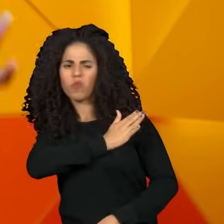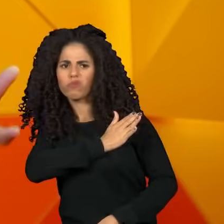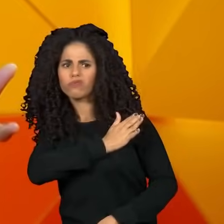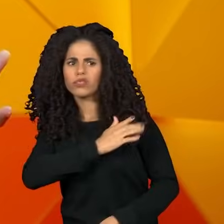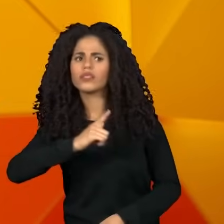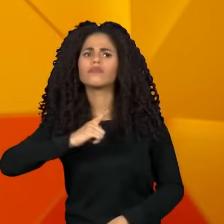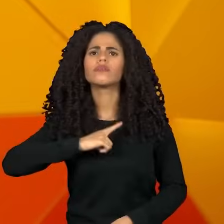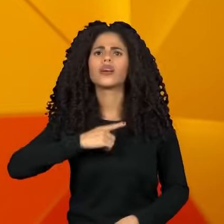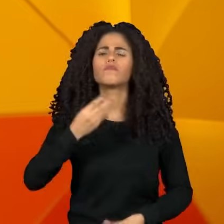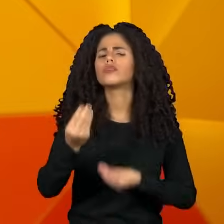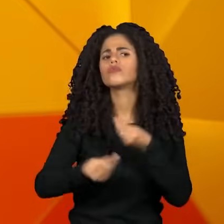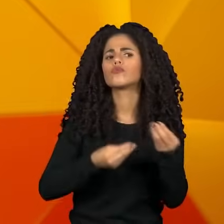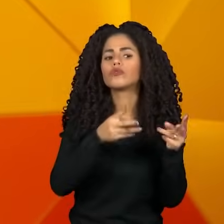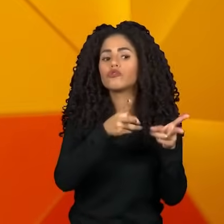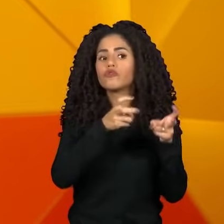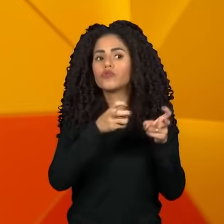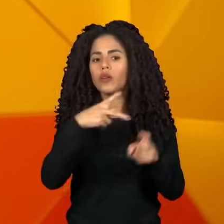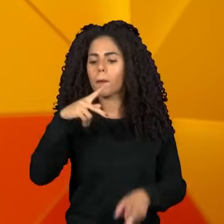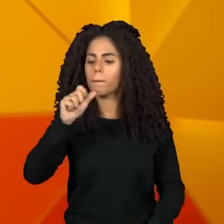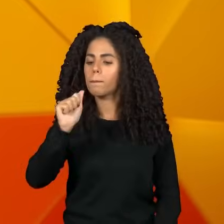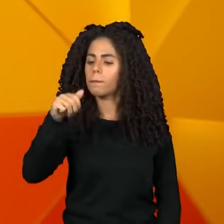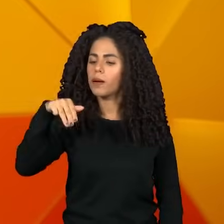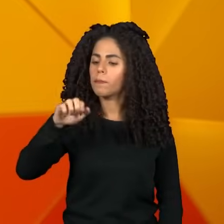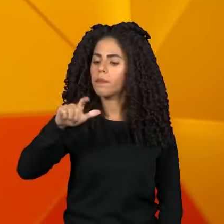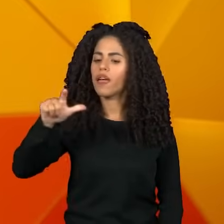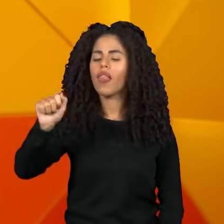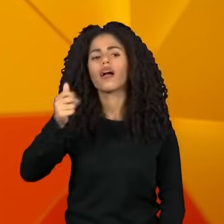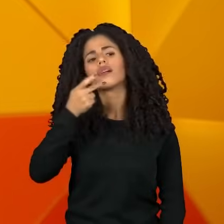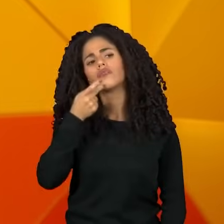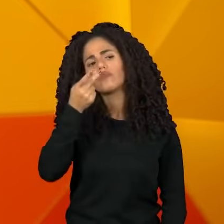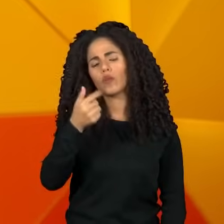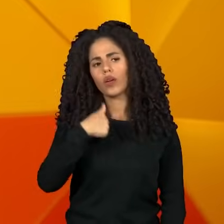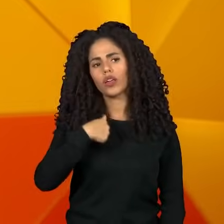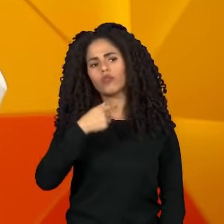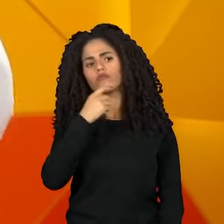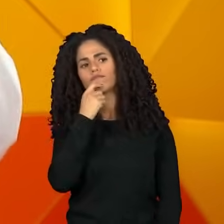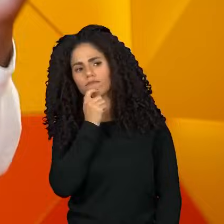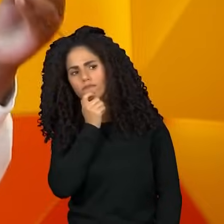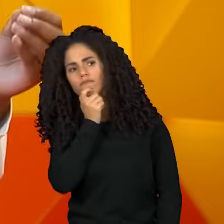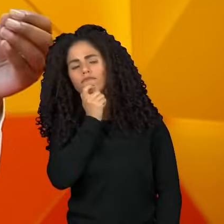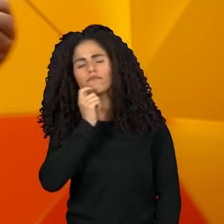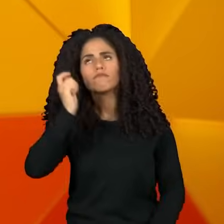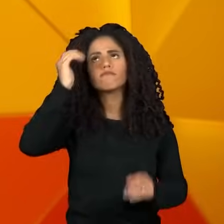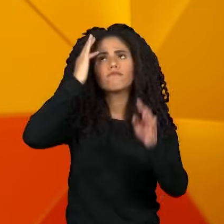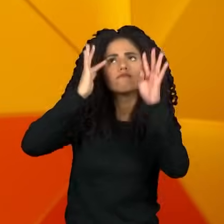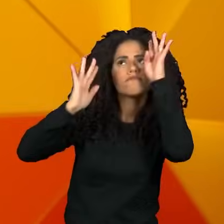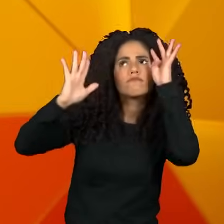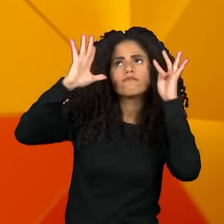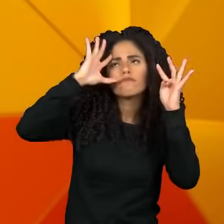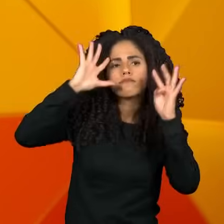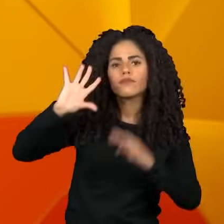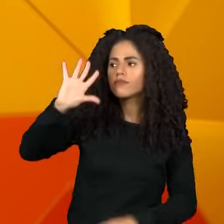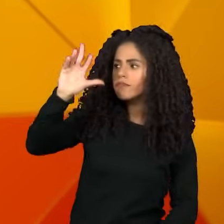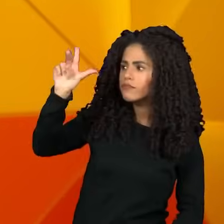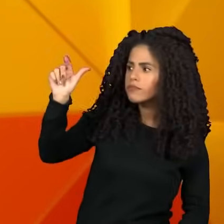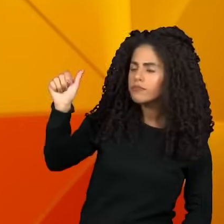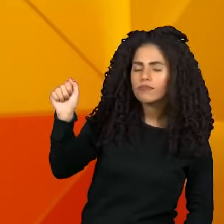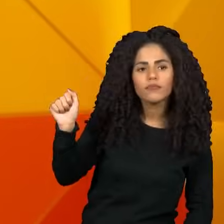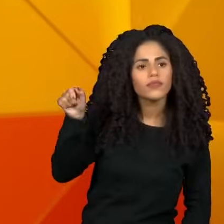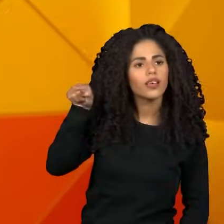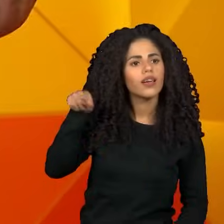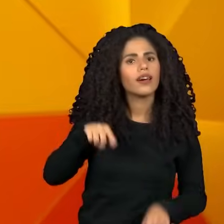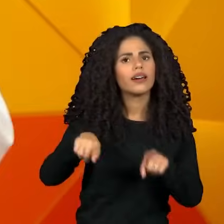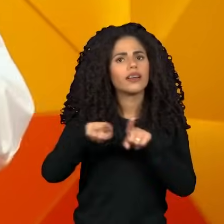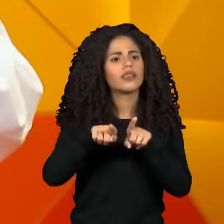mas ouvindo a Pamela, Catiúcia, fui levada ali para a filosofia africana, fui levada para